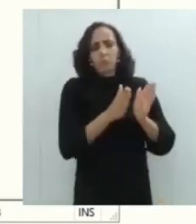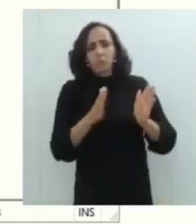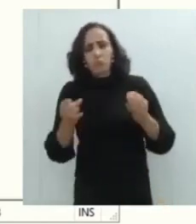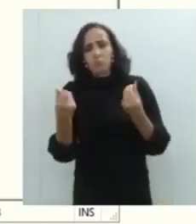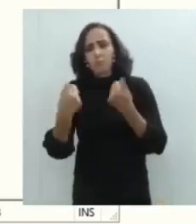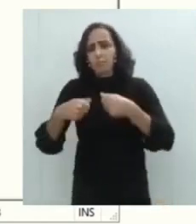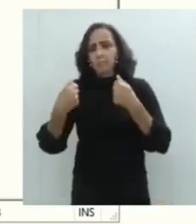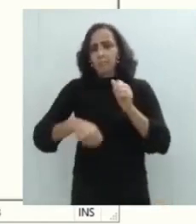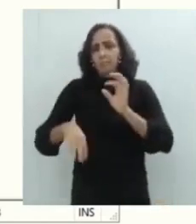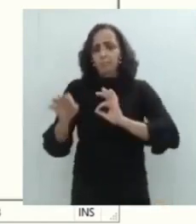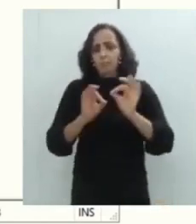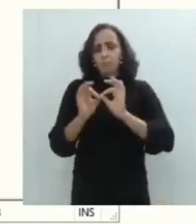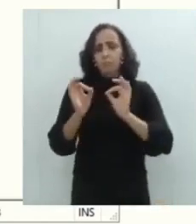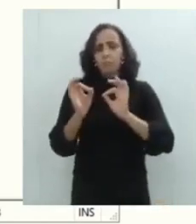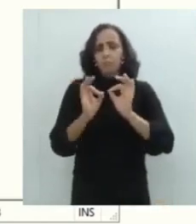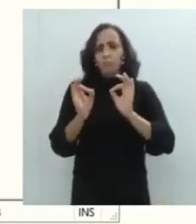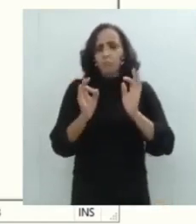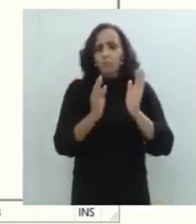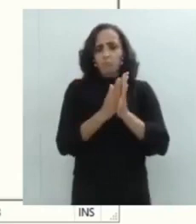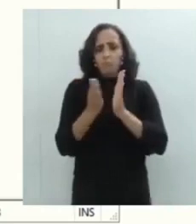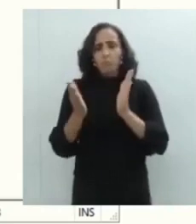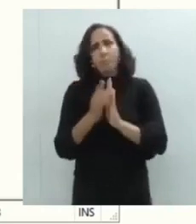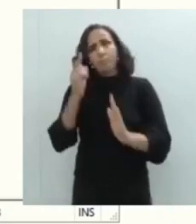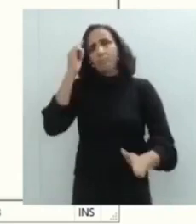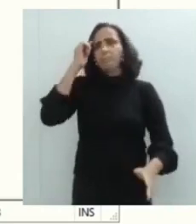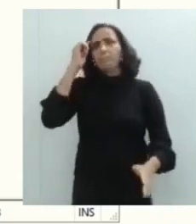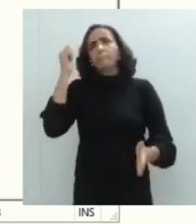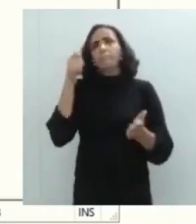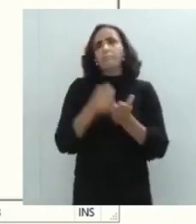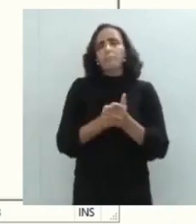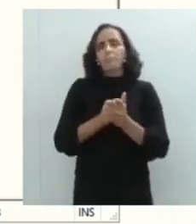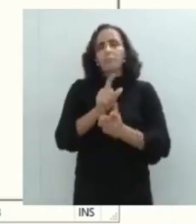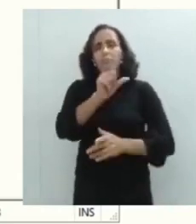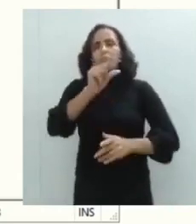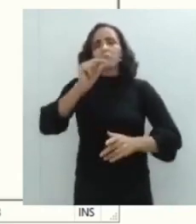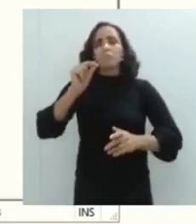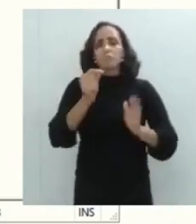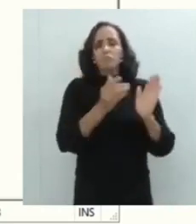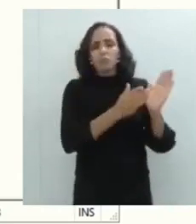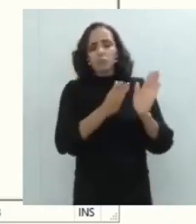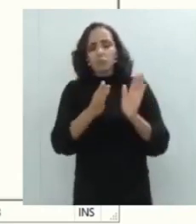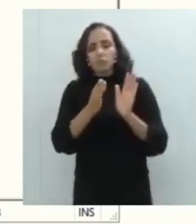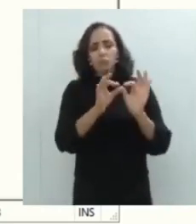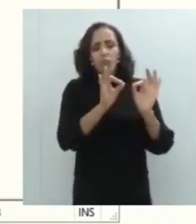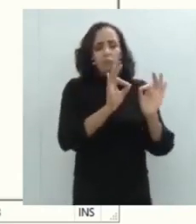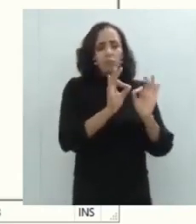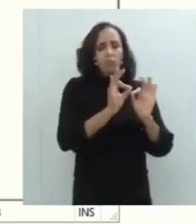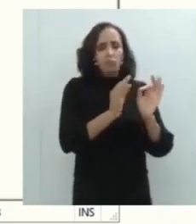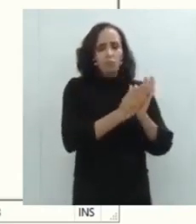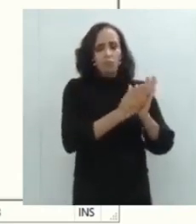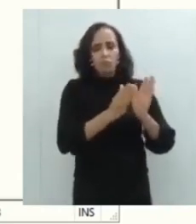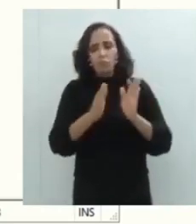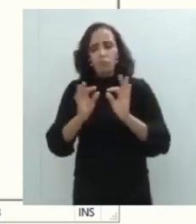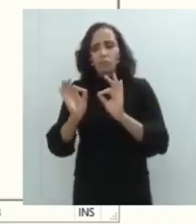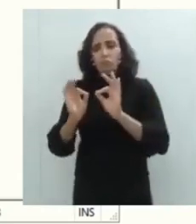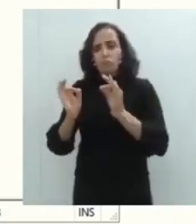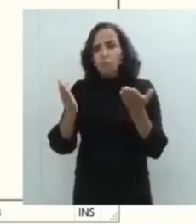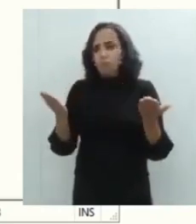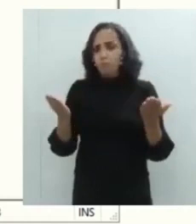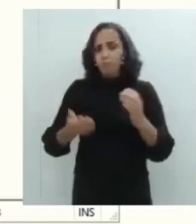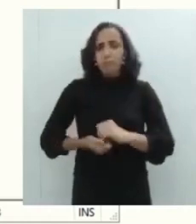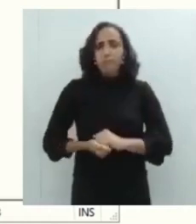a gente precisa decidir, né, e definir aonde a gente coloca ela no script.